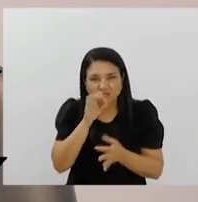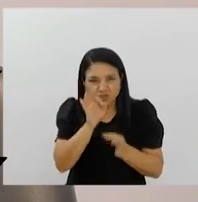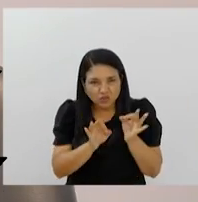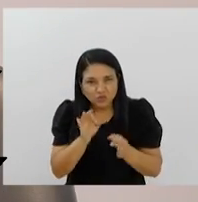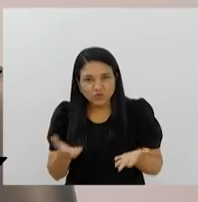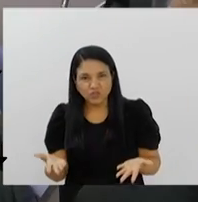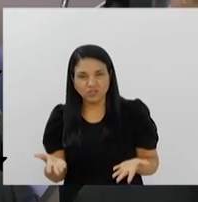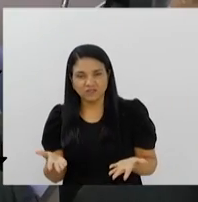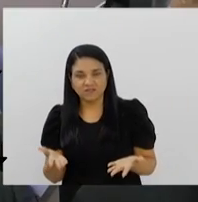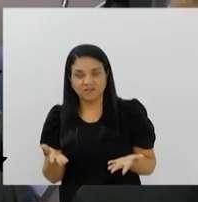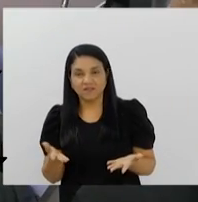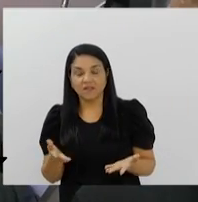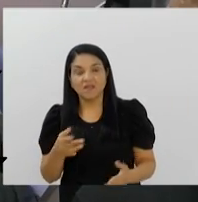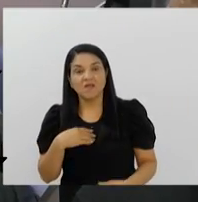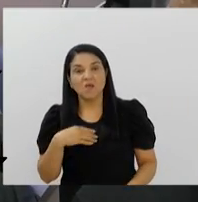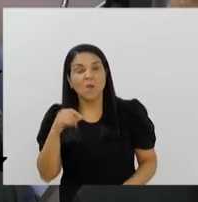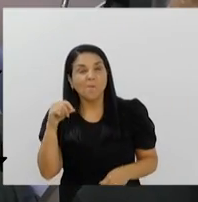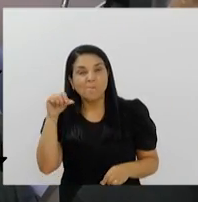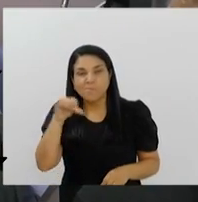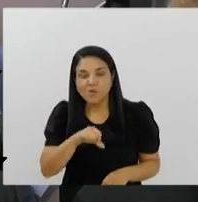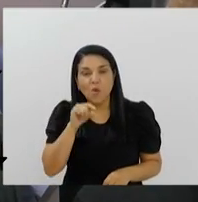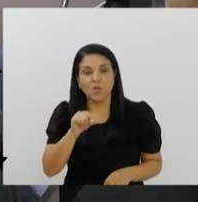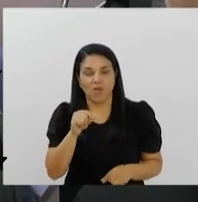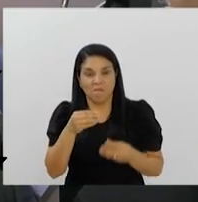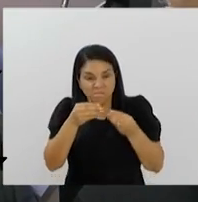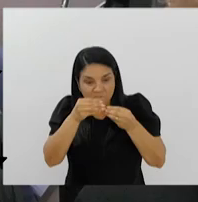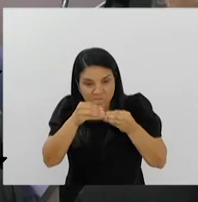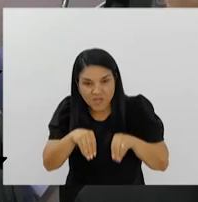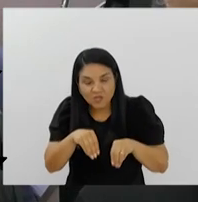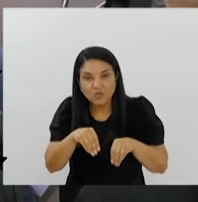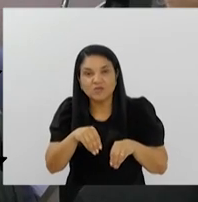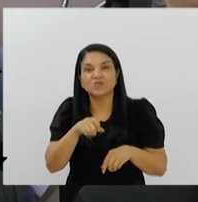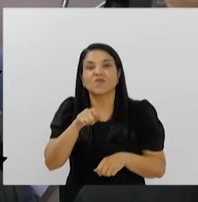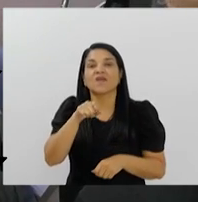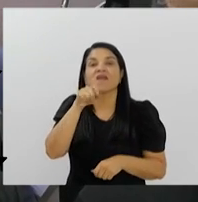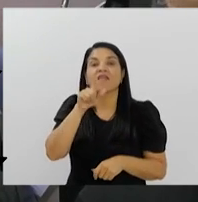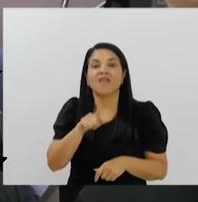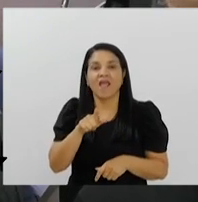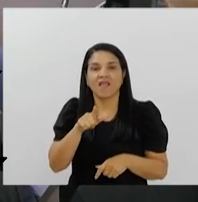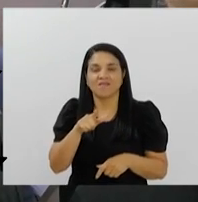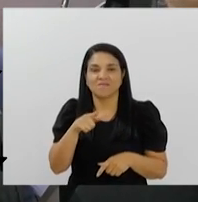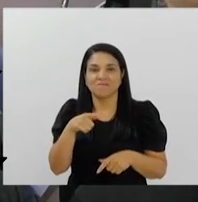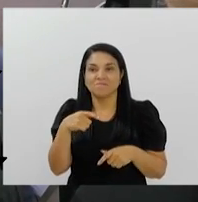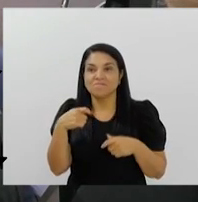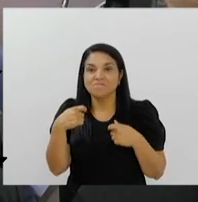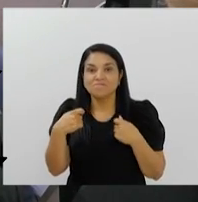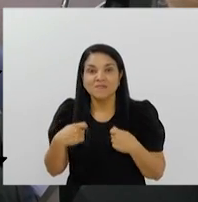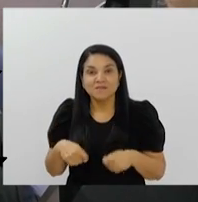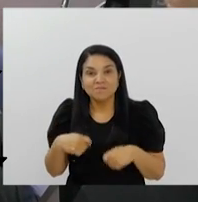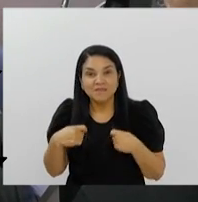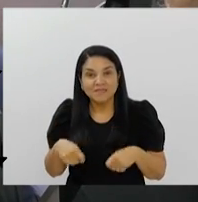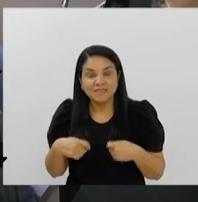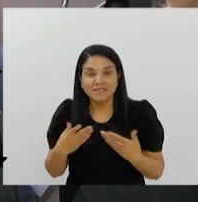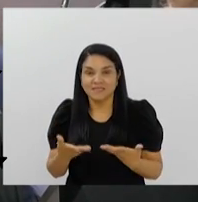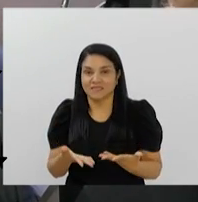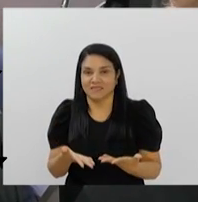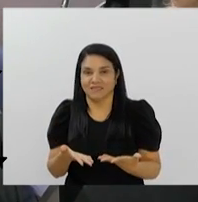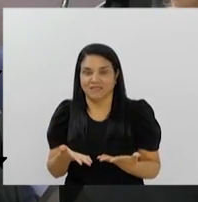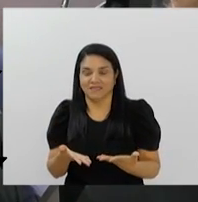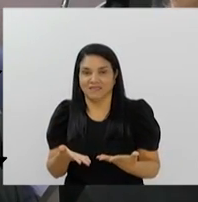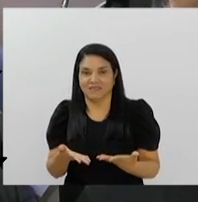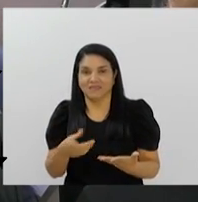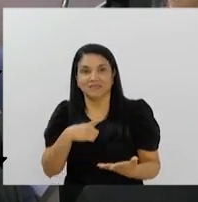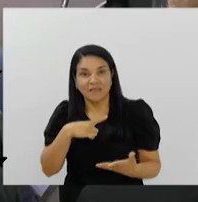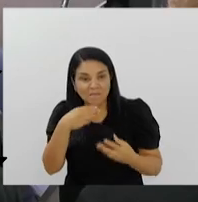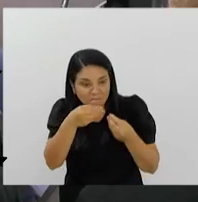tia Ju que os que dão prejuízo são justamente aqueles que mais precisam que país são a ponta mais fraca do processo e da e